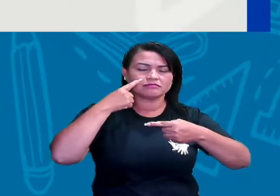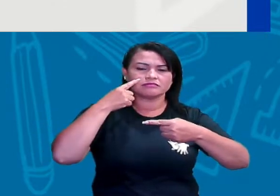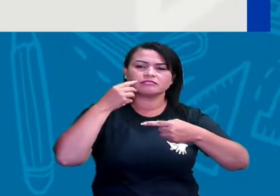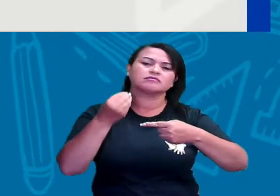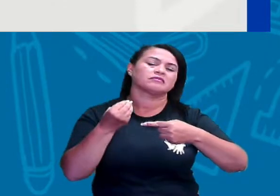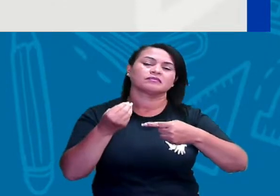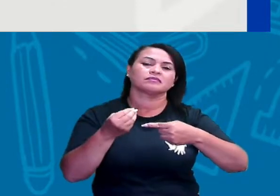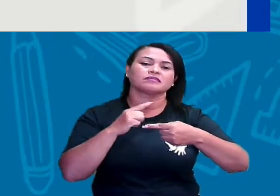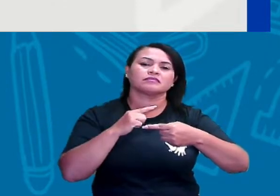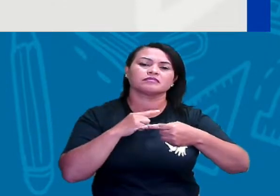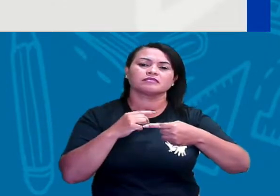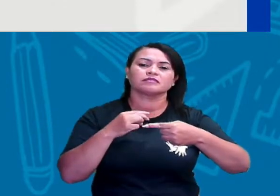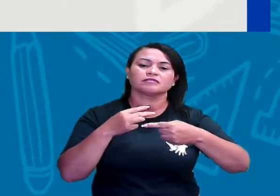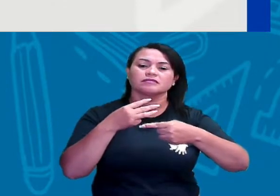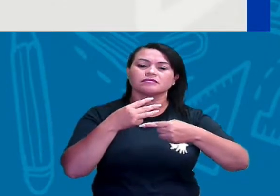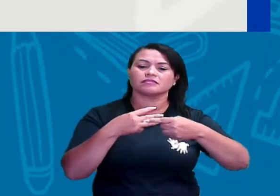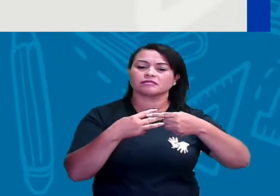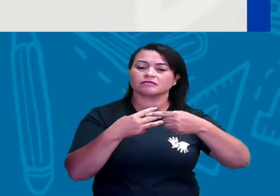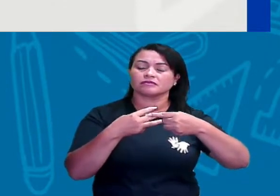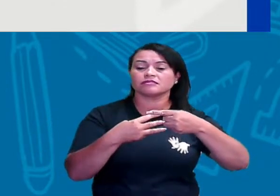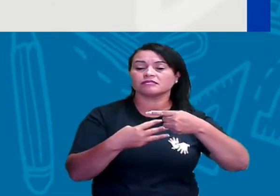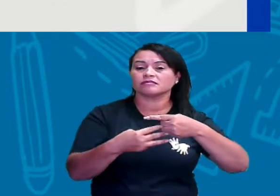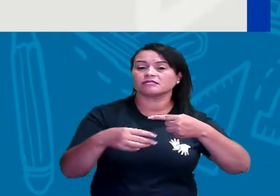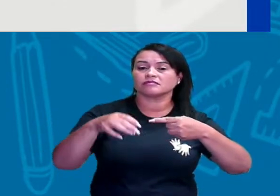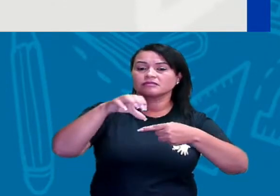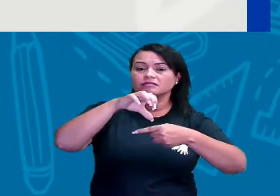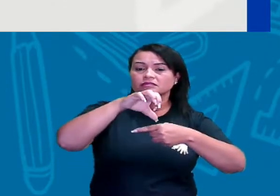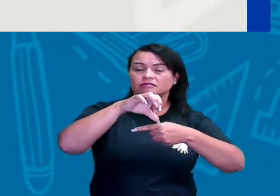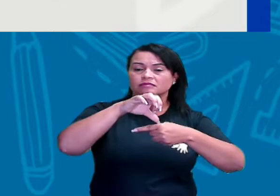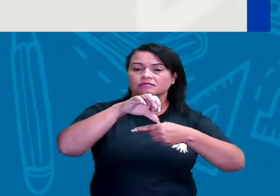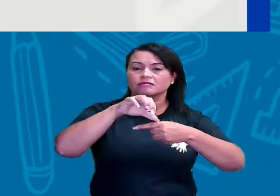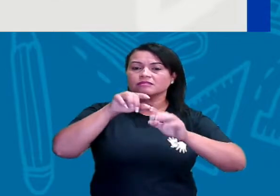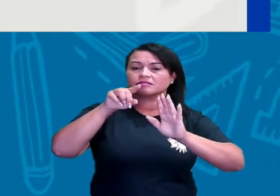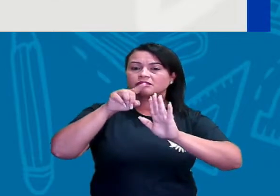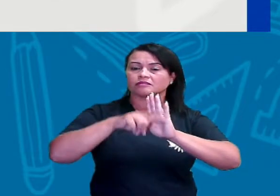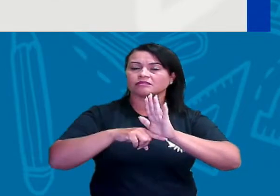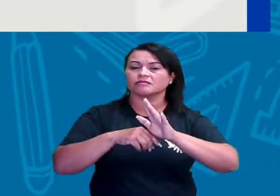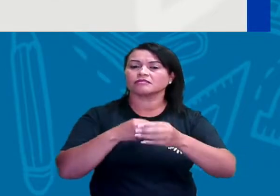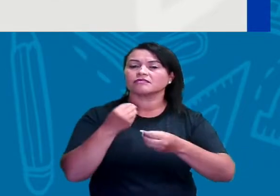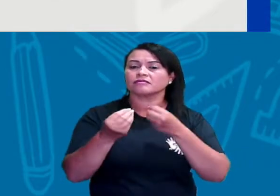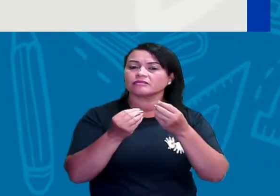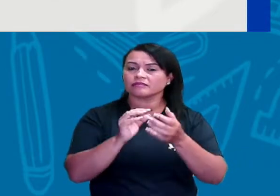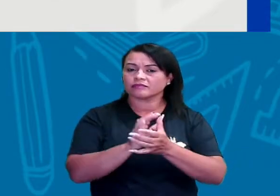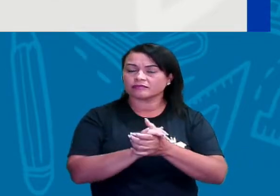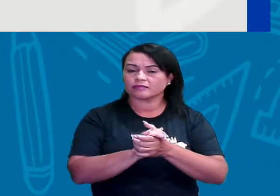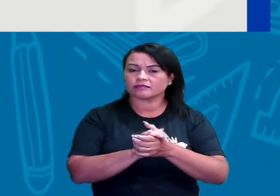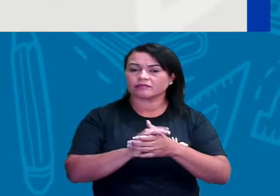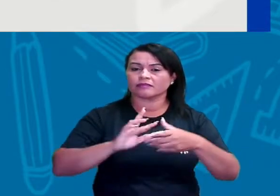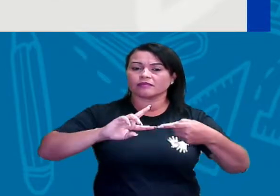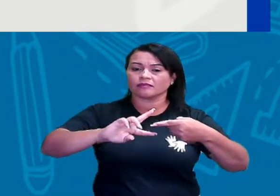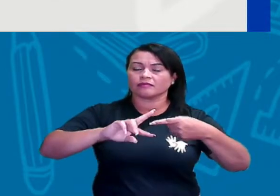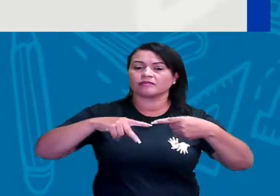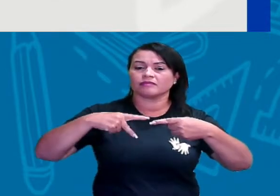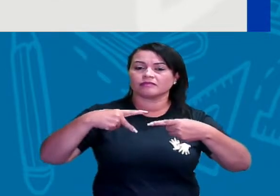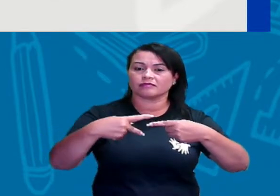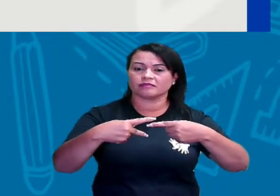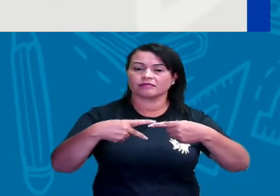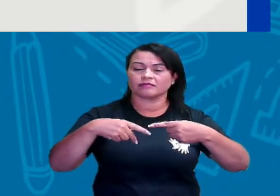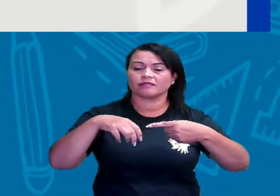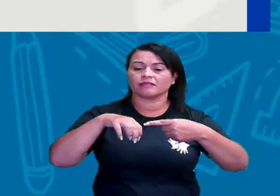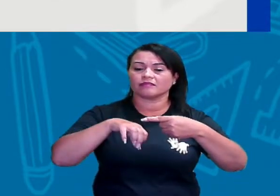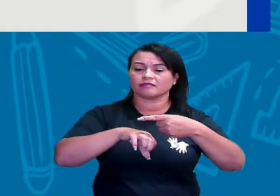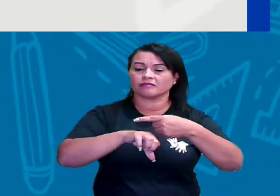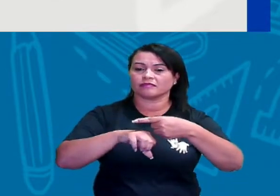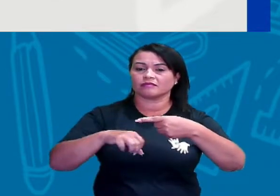caso aqui, como eu tenho 3 sobre 9, mas o expoente é negativo, então, como é que vai ficar? Ó, a gente vai inverter. Vai ficar quem? 9 sobre